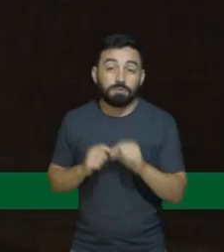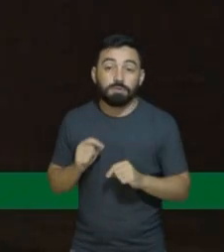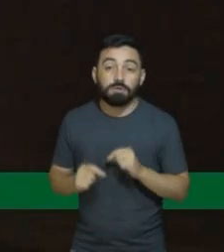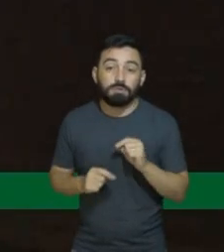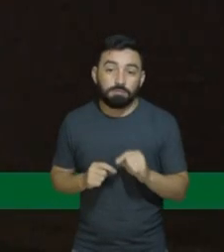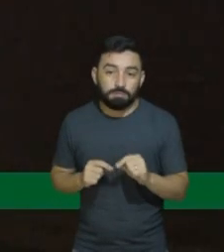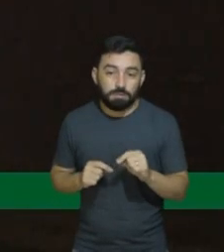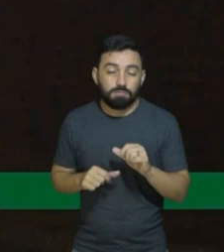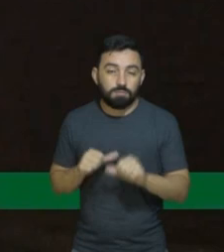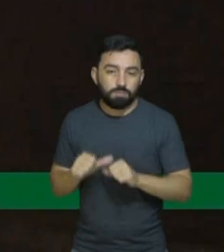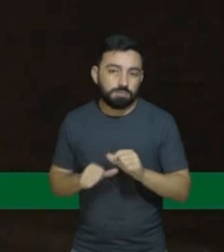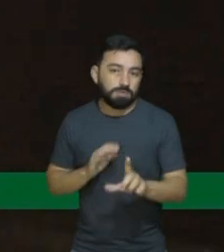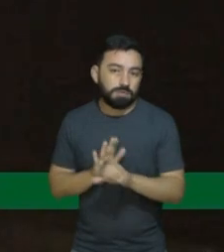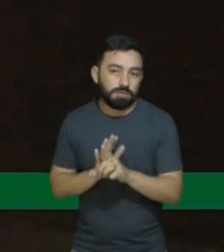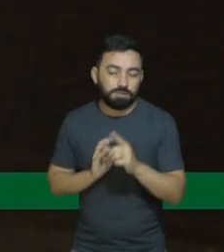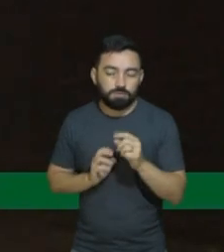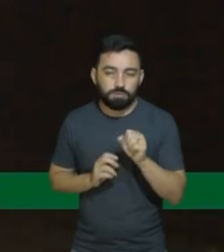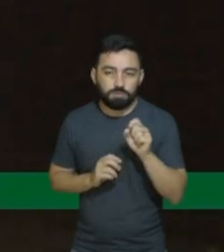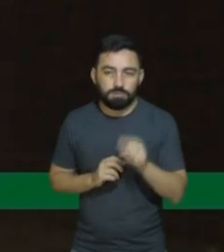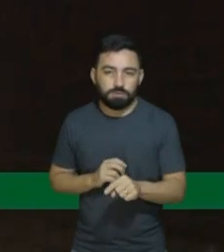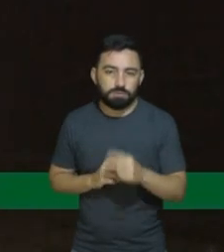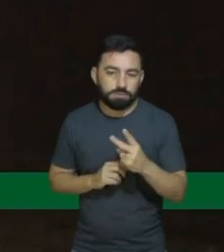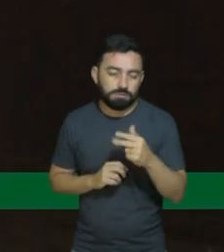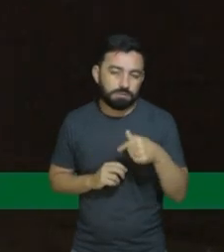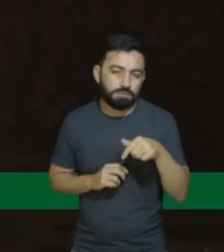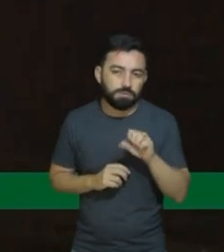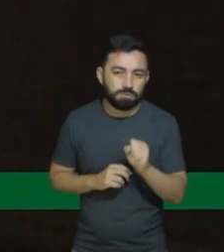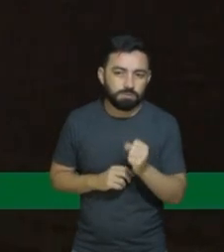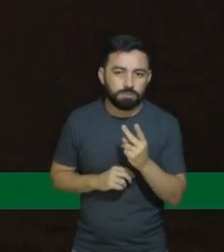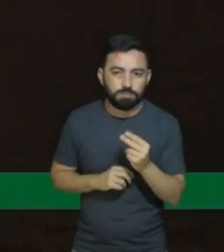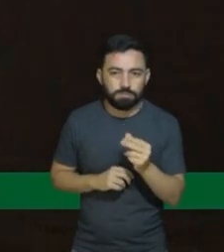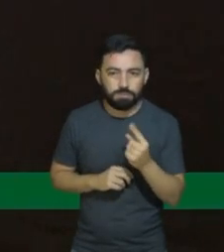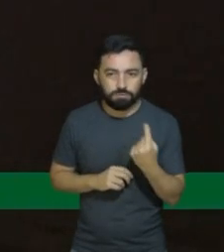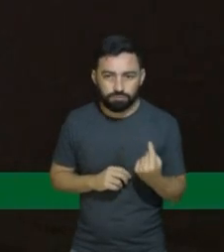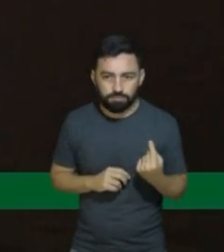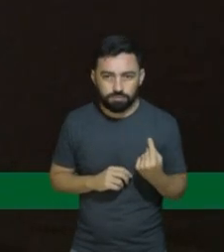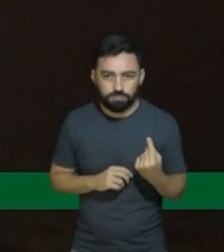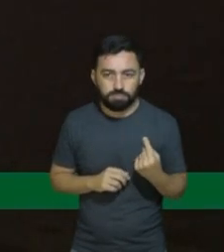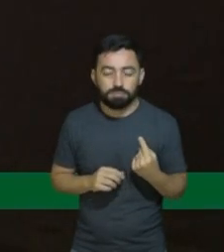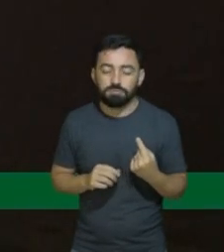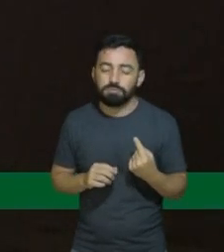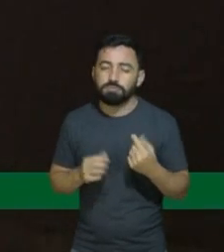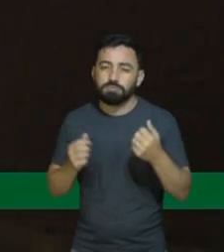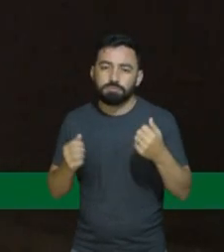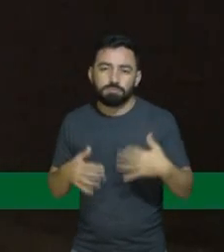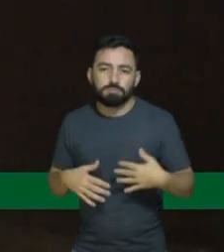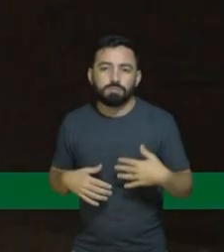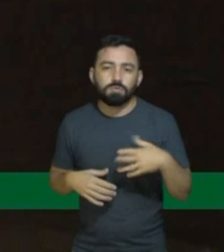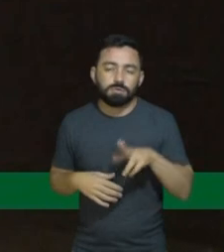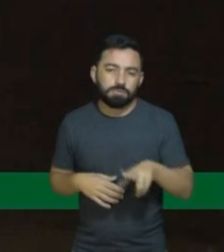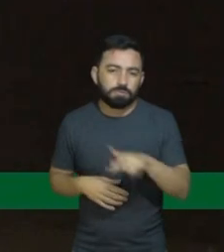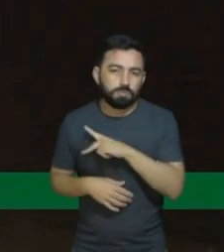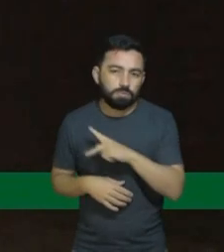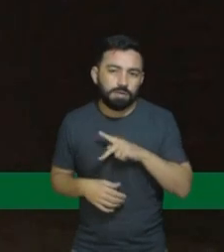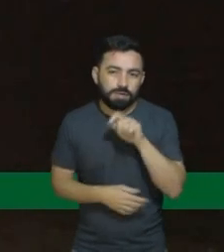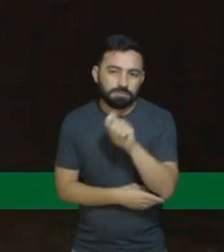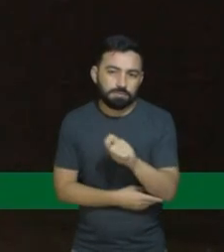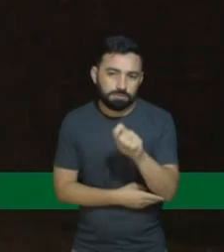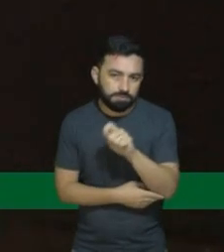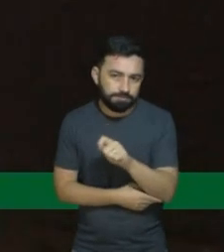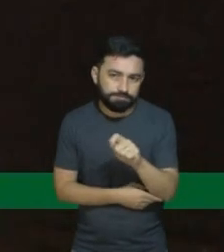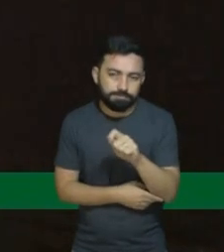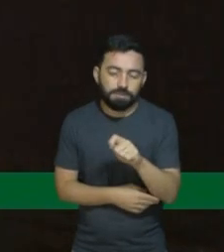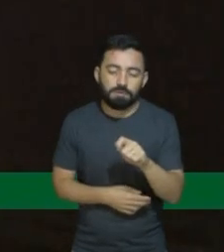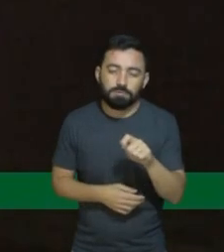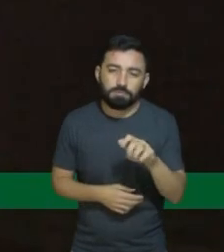a lei número 18.278 de 2021 para declarar idade pública Associação Viva parkson da